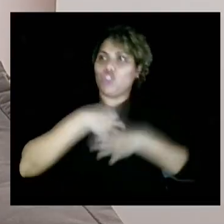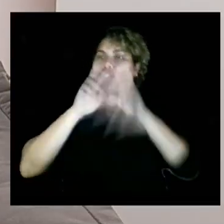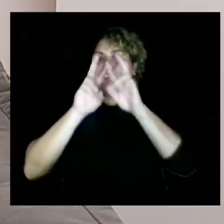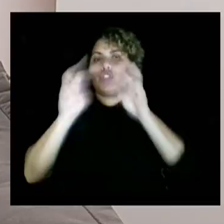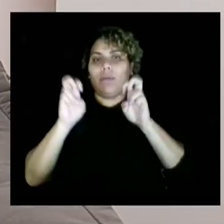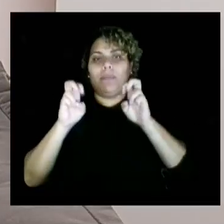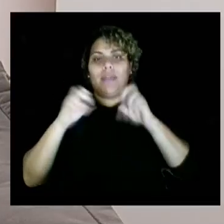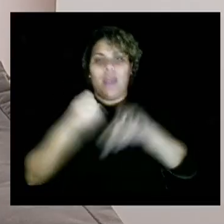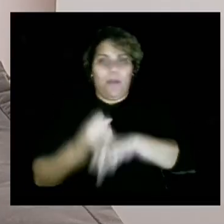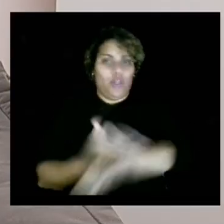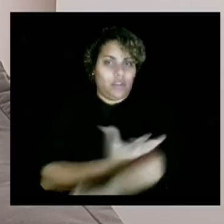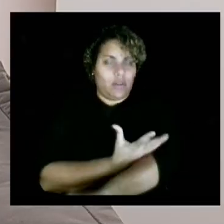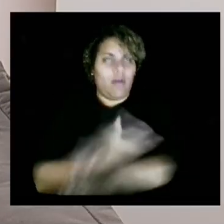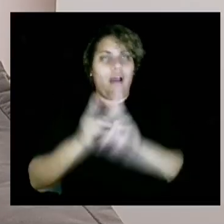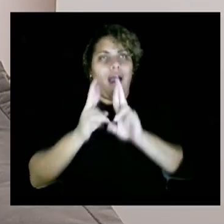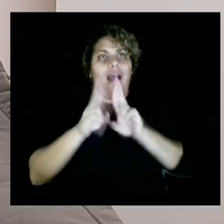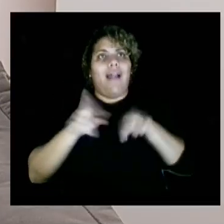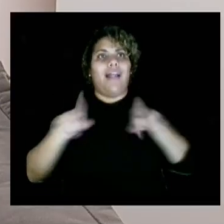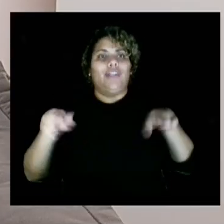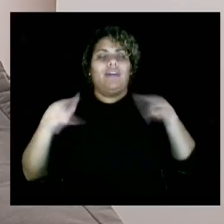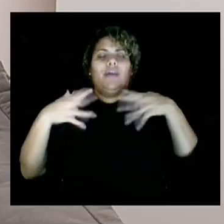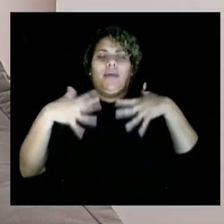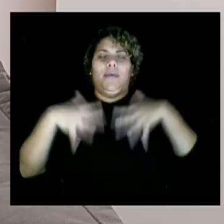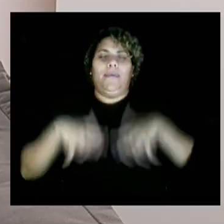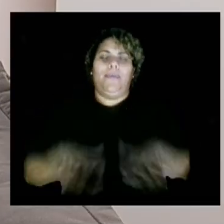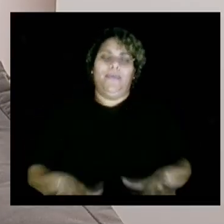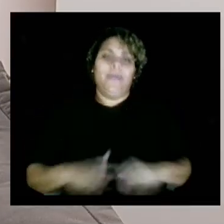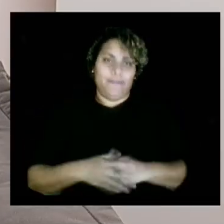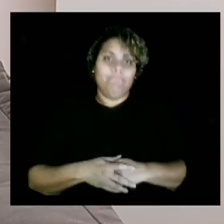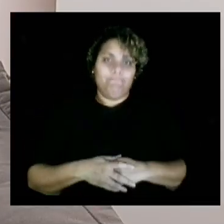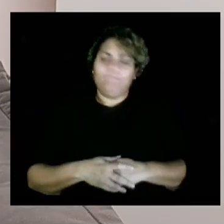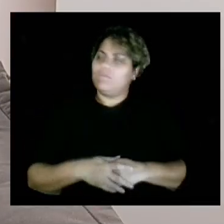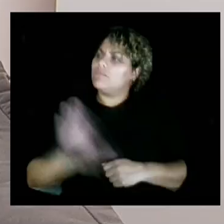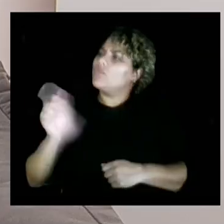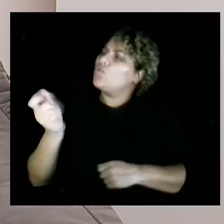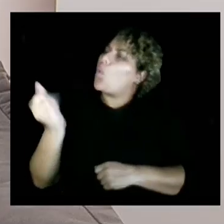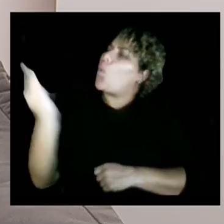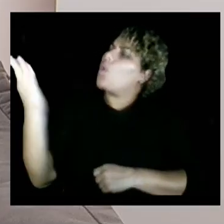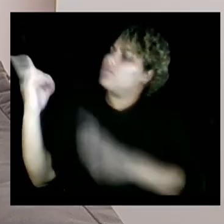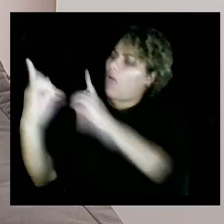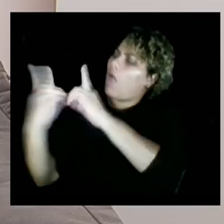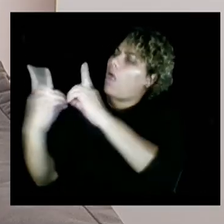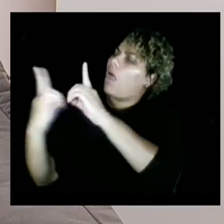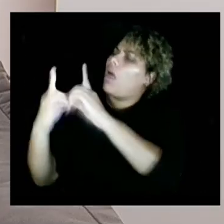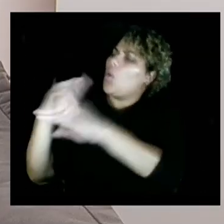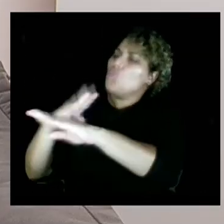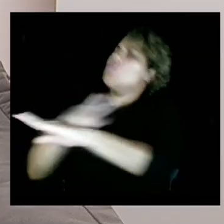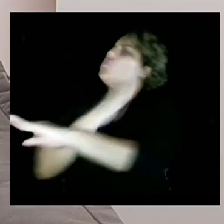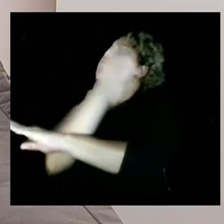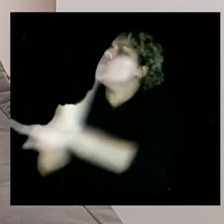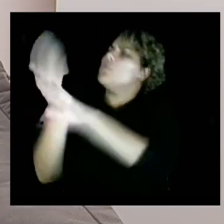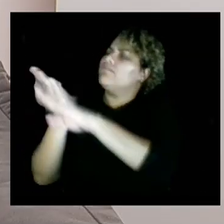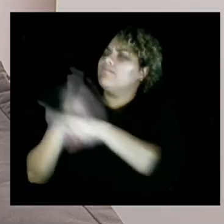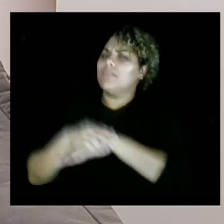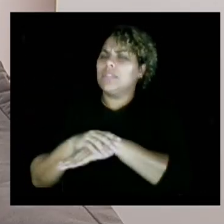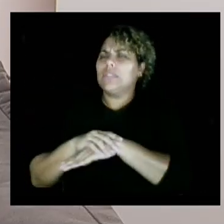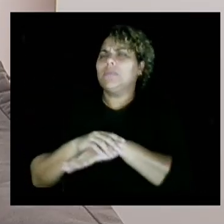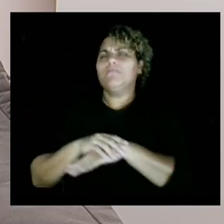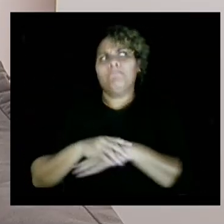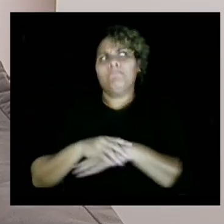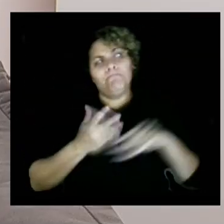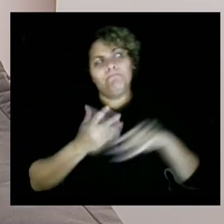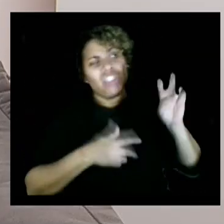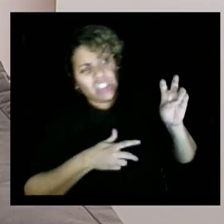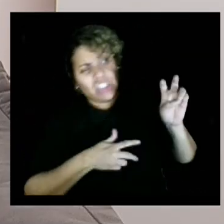todo, então é tudo junto. Quantos atendimentos em média você faz diariamente? Você tem ideia? De 5 a 7, o